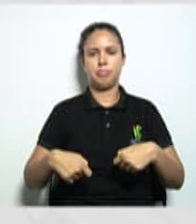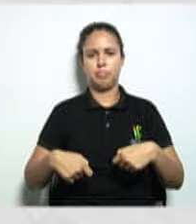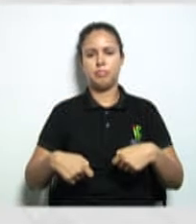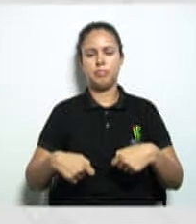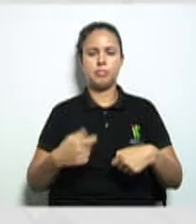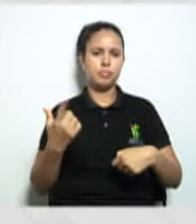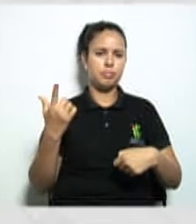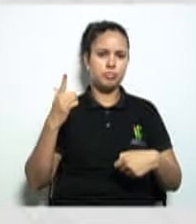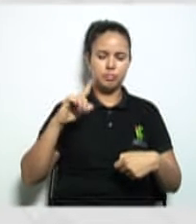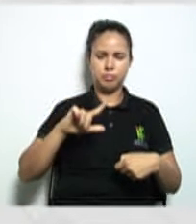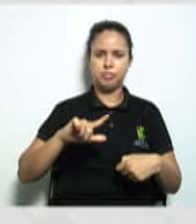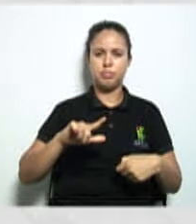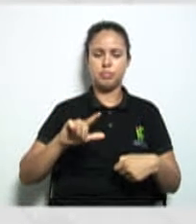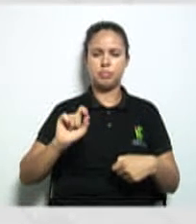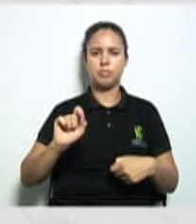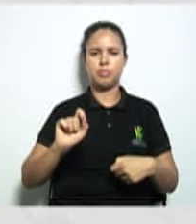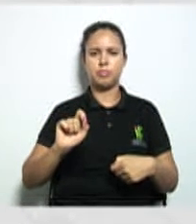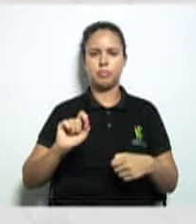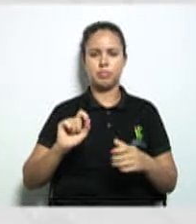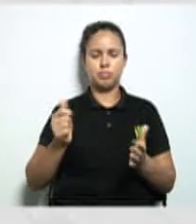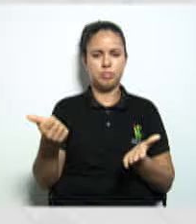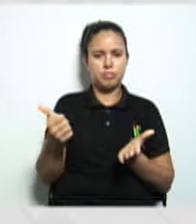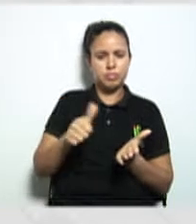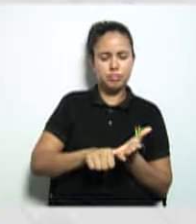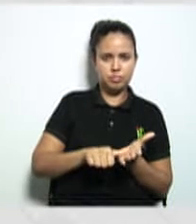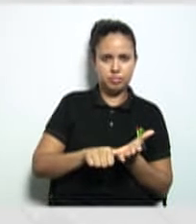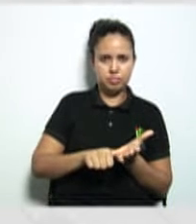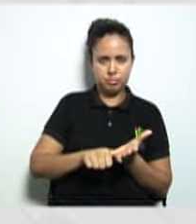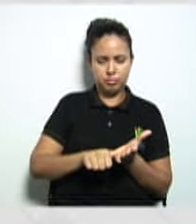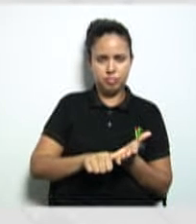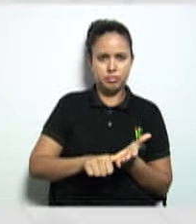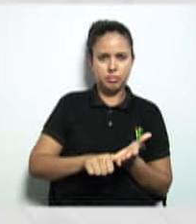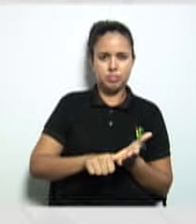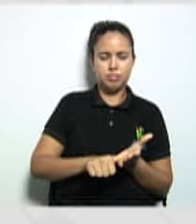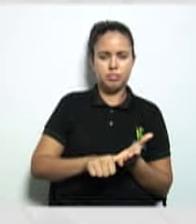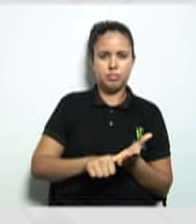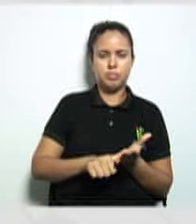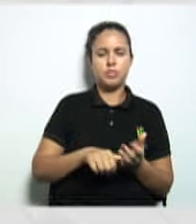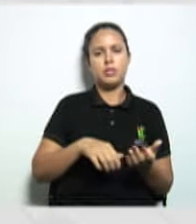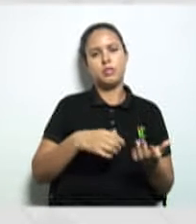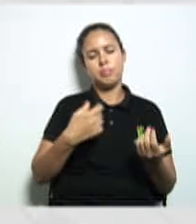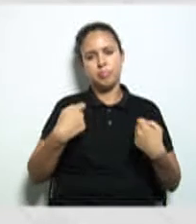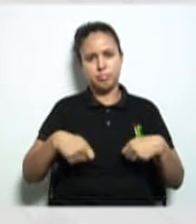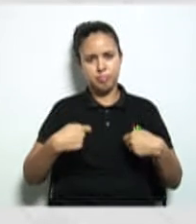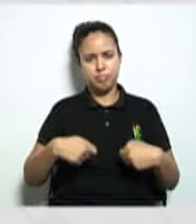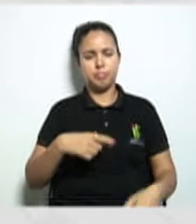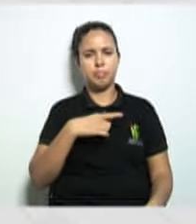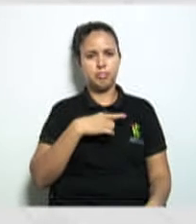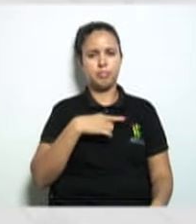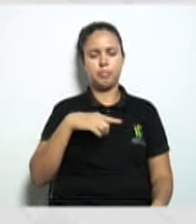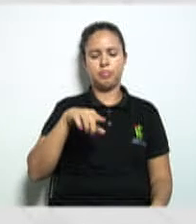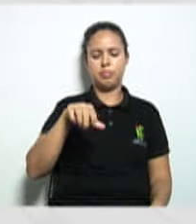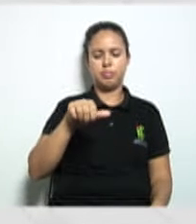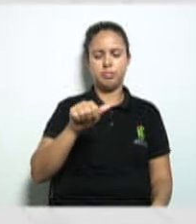nós falamos sobre essa questão da aptidão para participar da cooperativa? Ou seja,